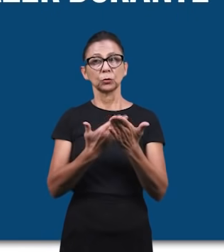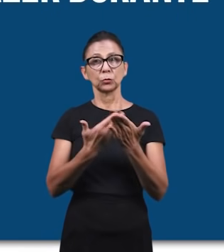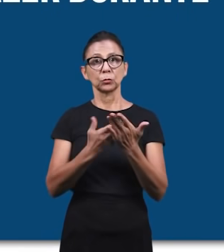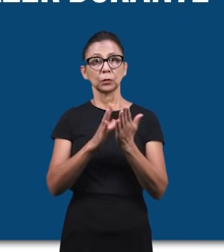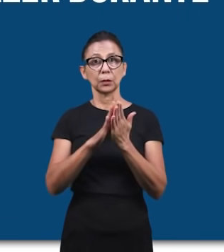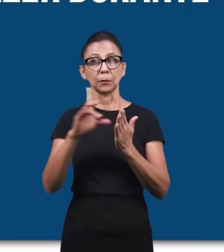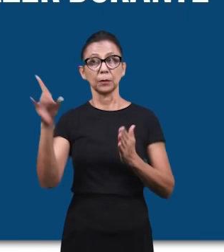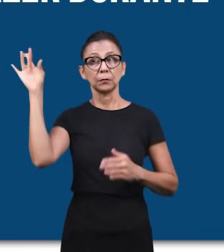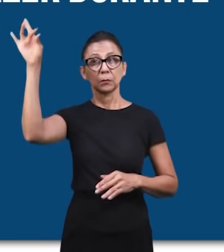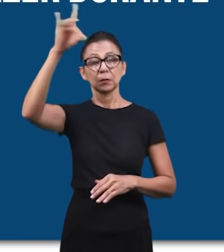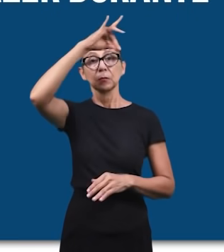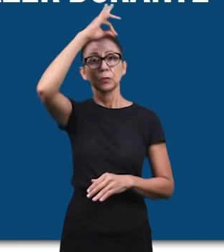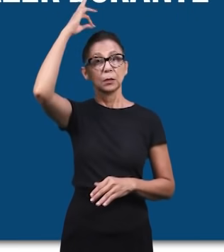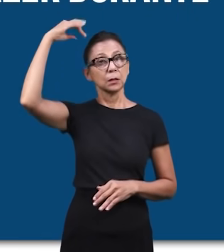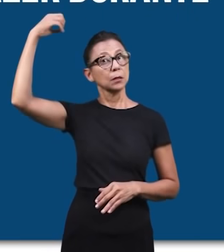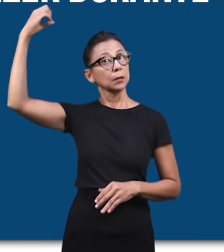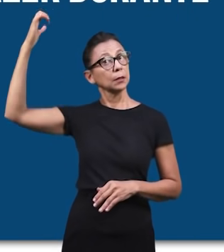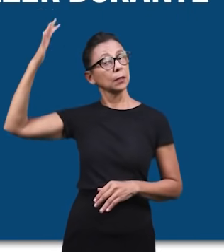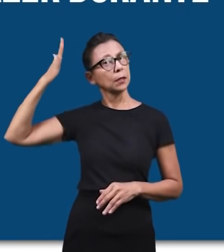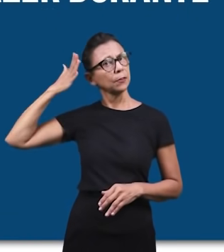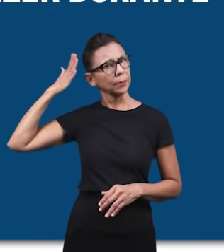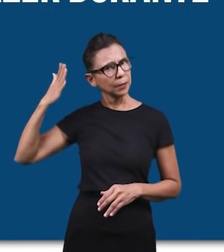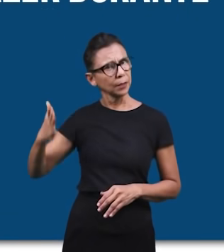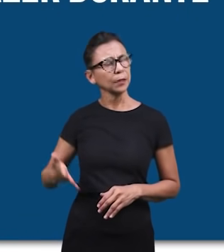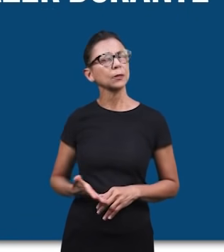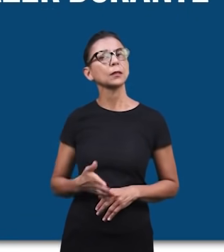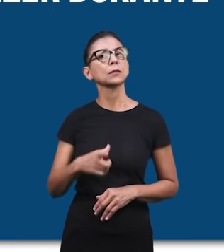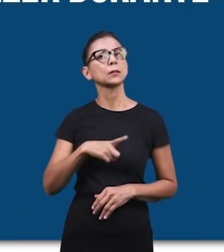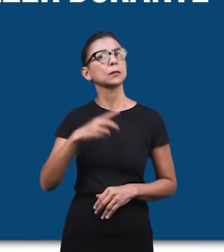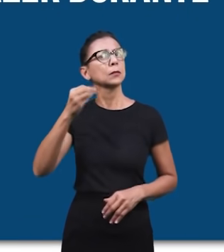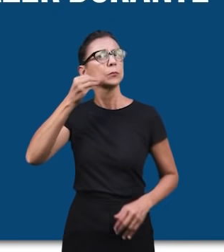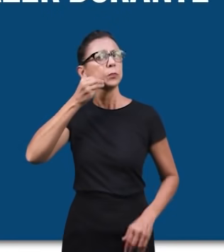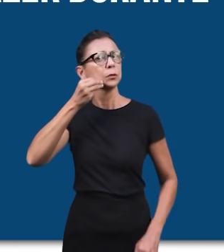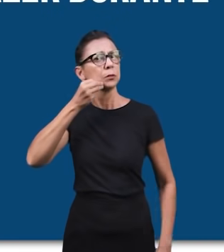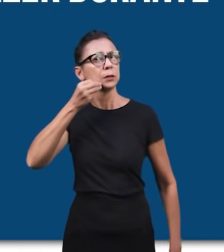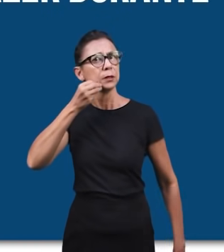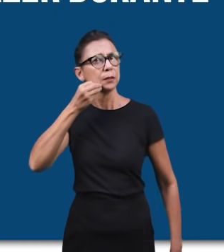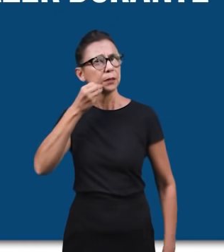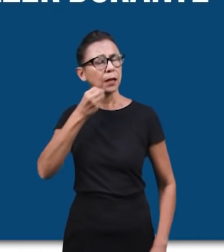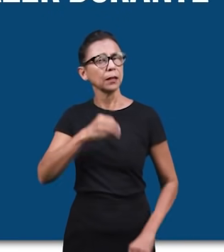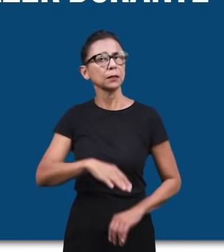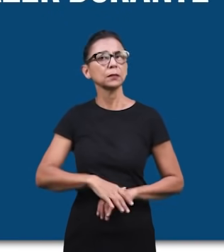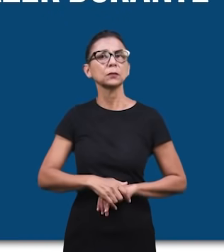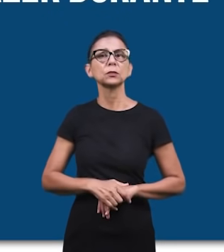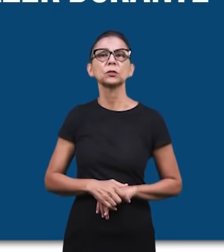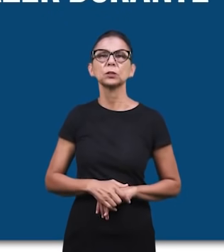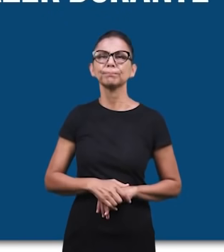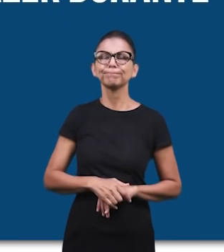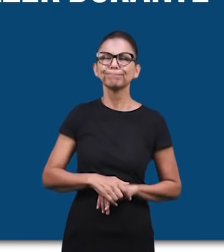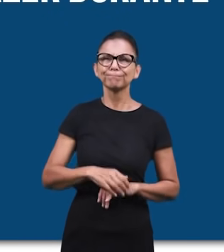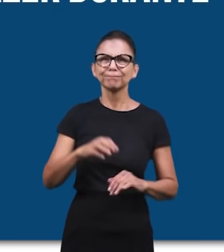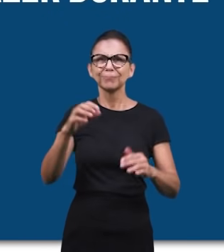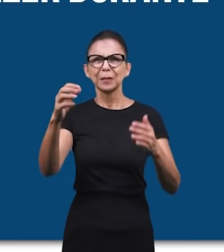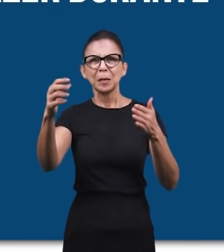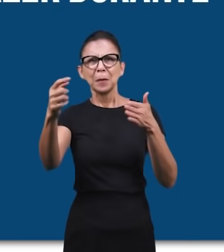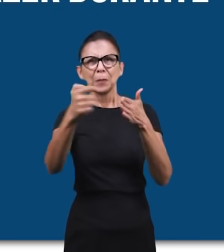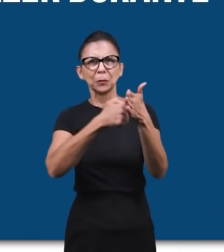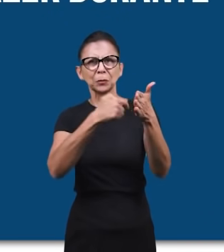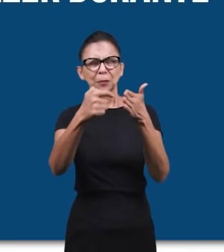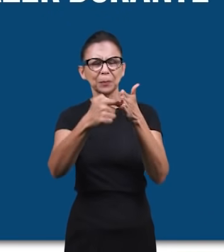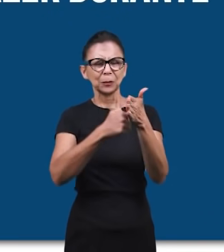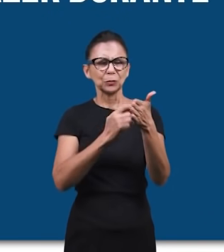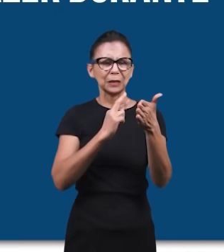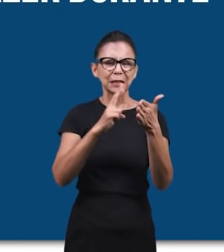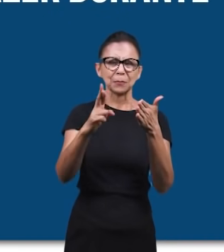nos tem dado que temos a oportunidade de fazer durante a tentativa de respostas das questões da Escola Bíblica Dominical